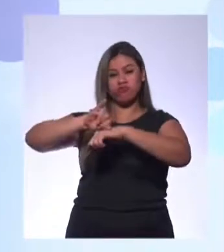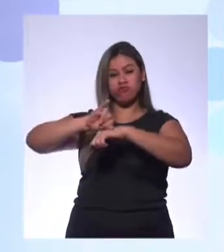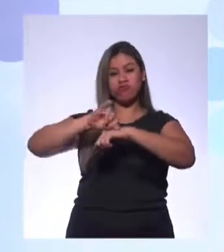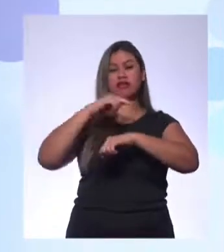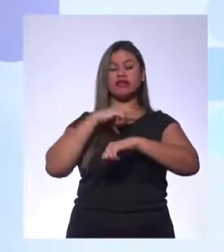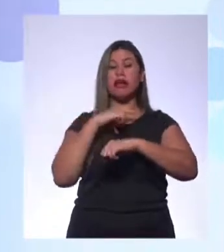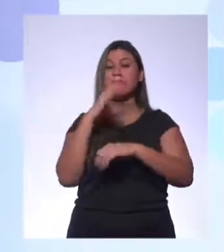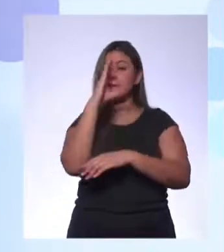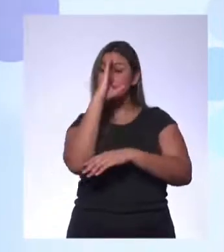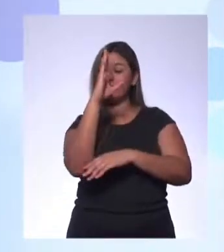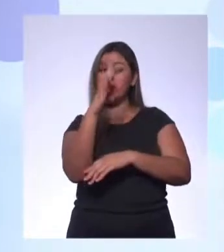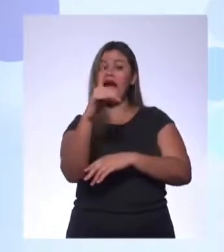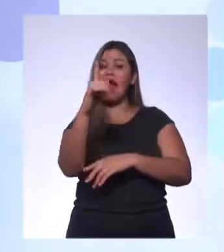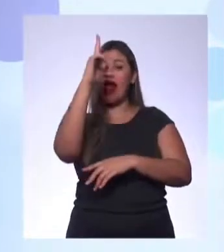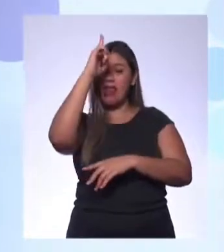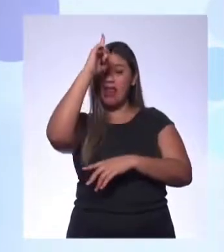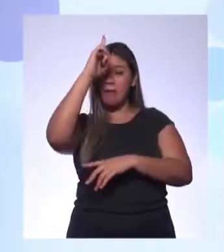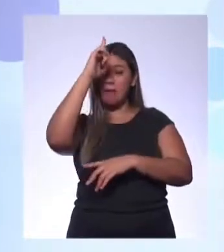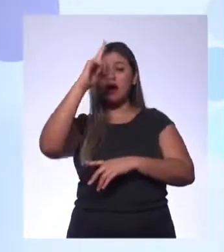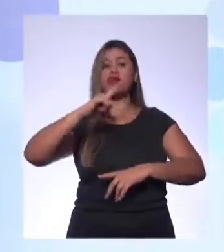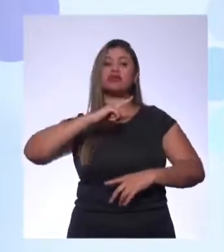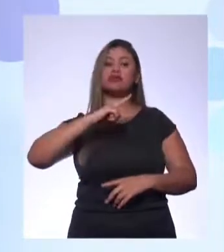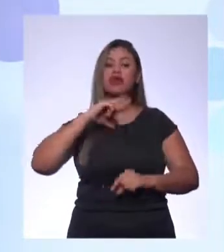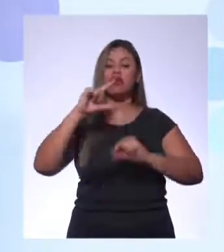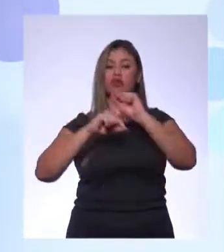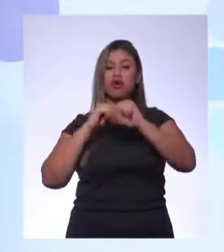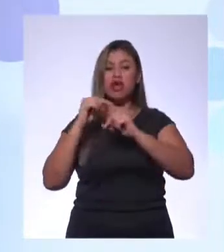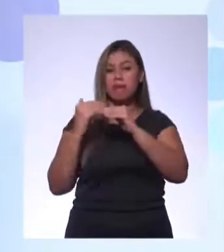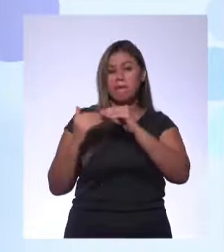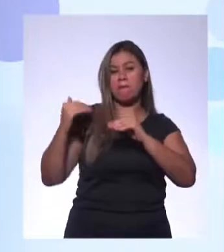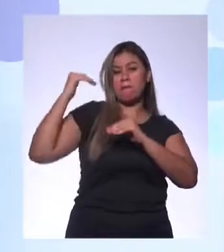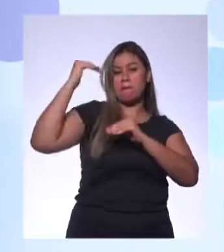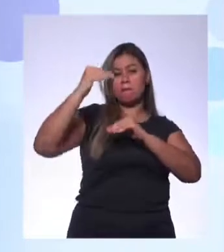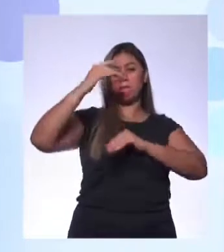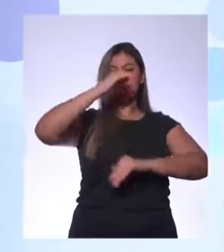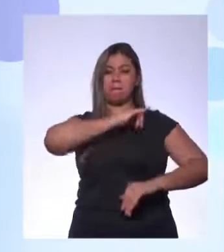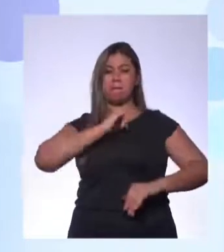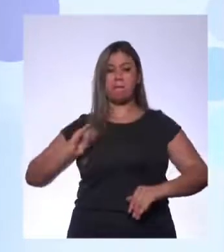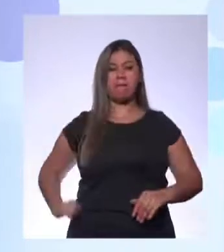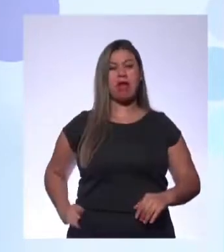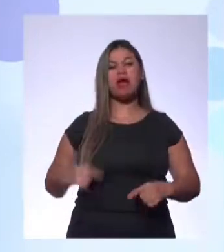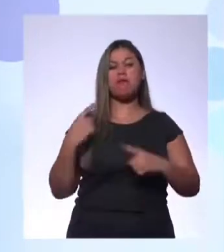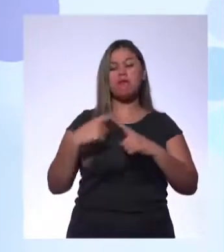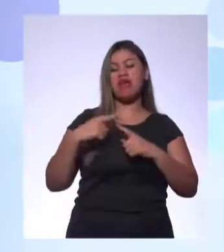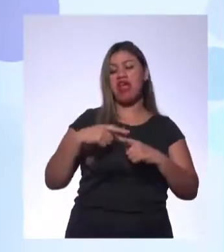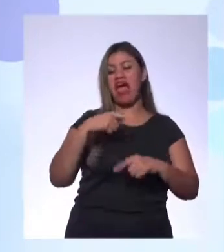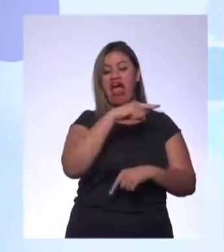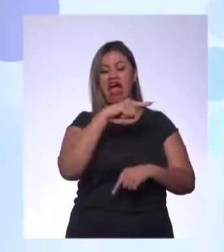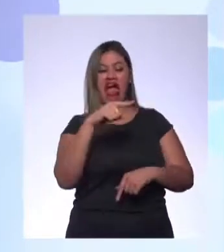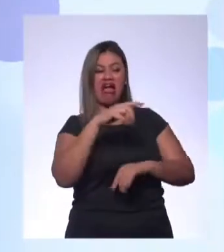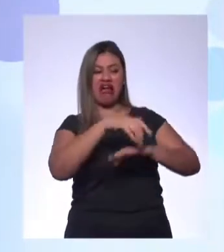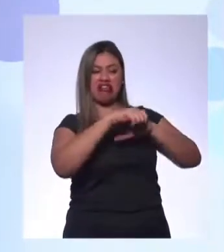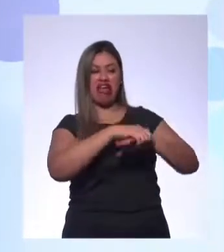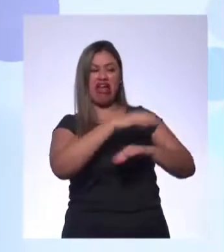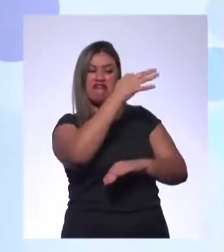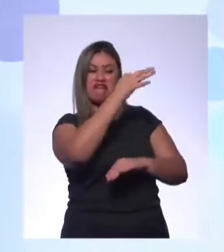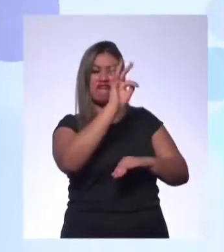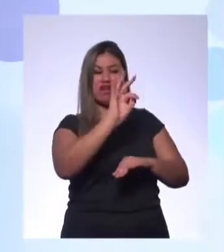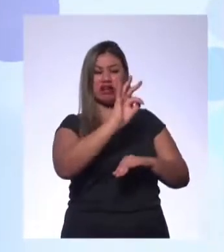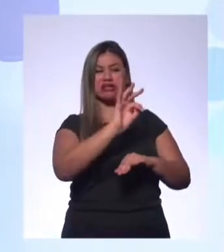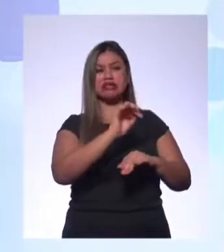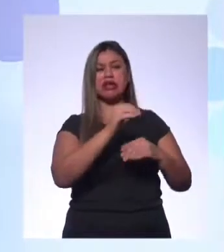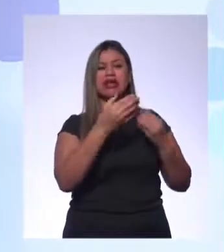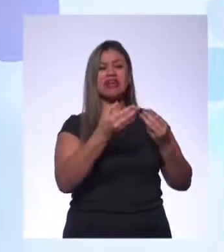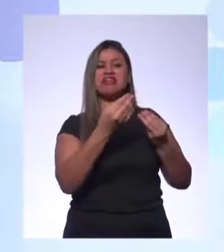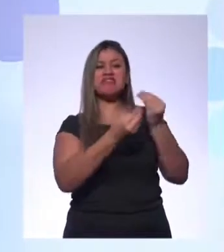parte da Alemanha, há esse ímpeto imperialista, como quem quer dizer, a Inglaterra e a França são tradicionais impérios, são